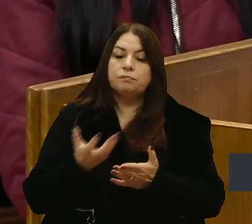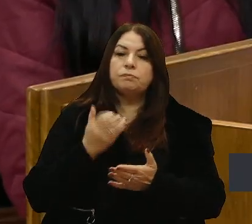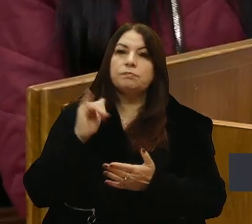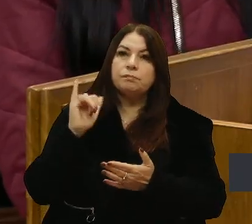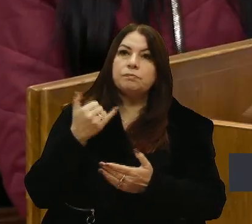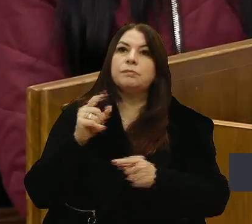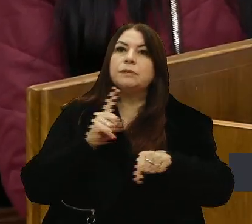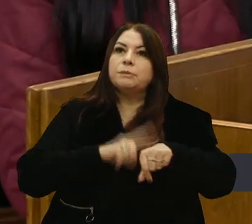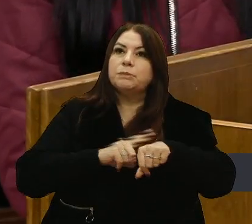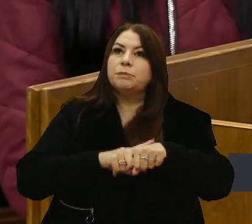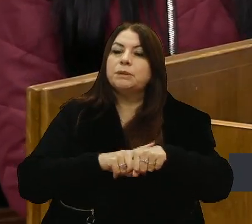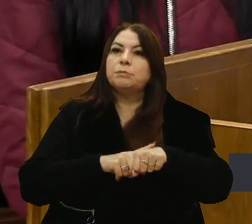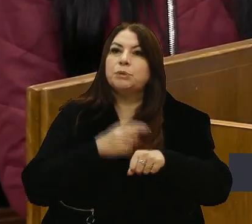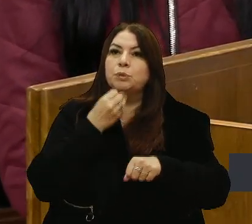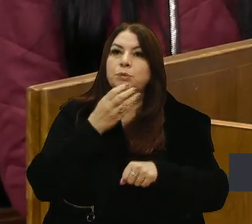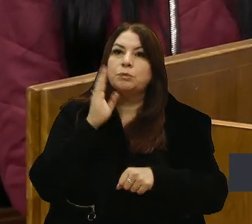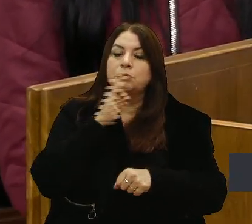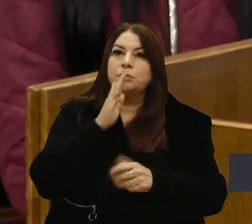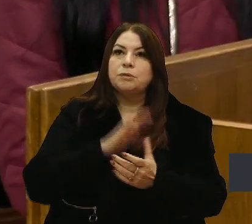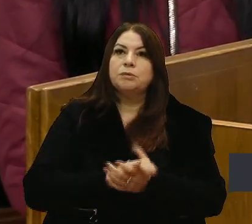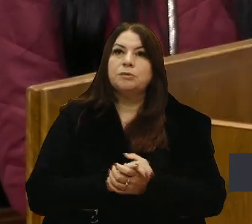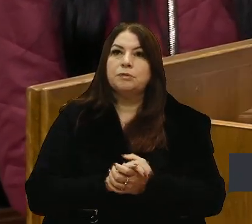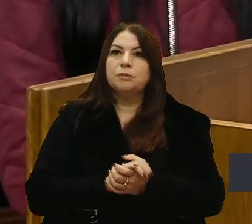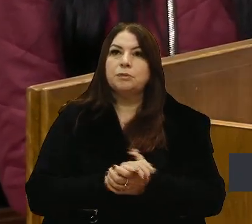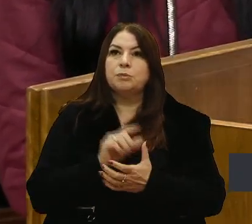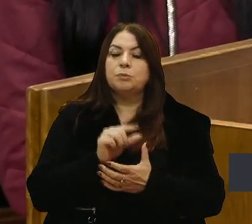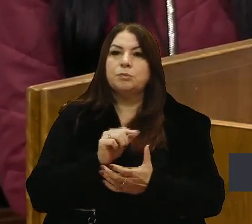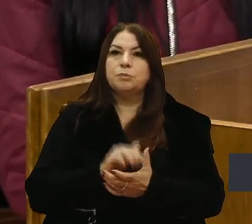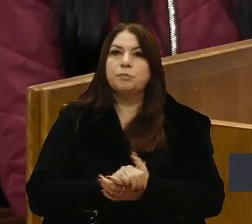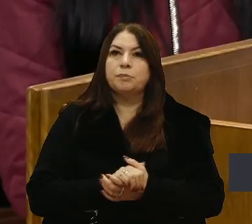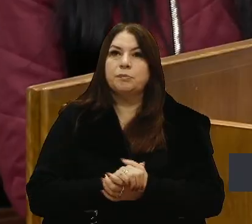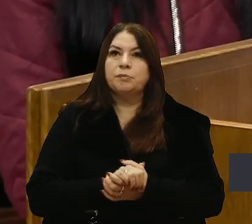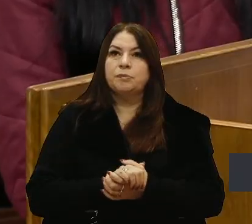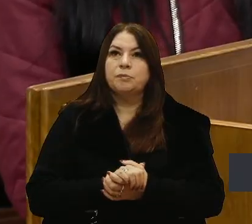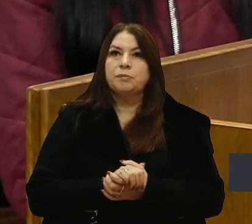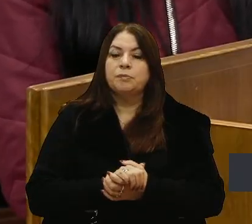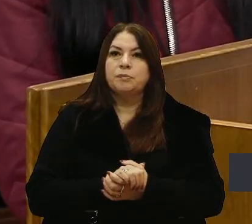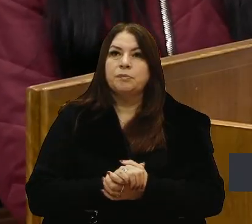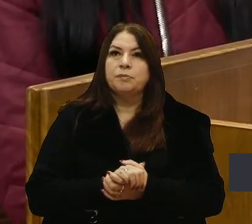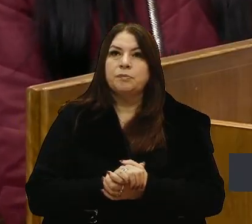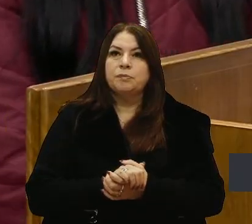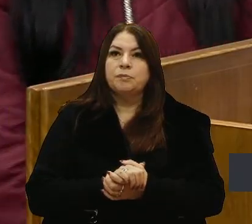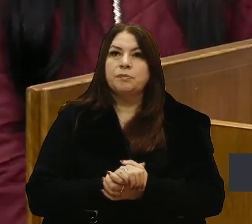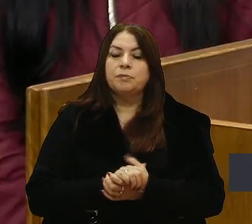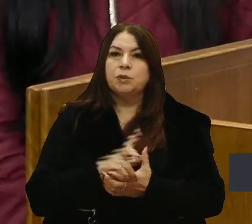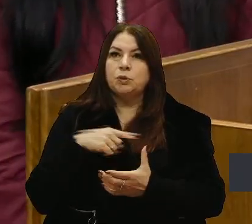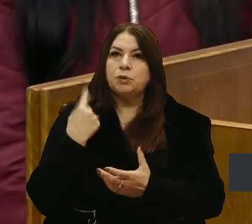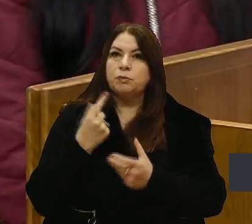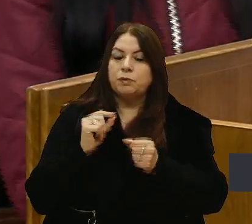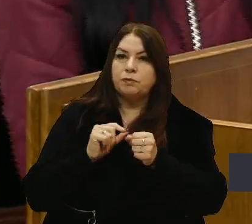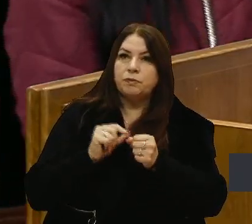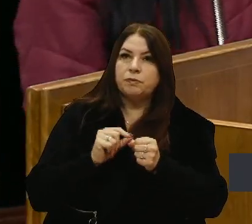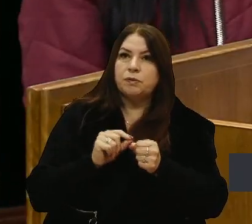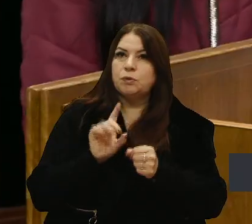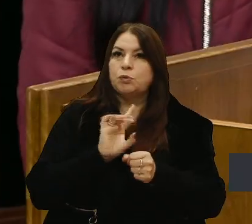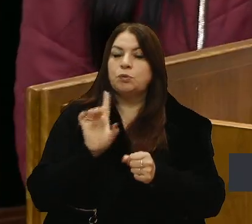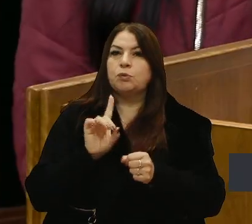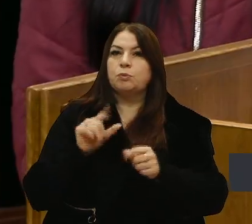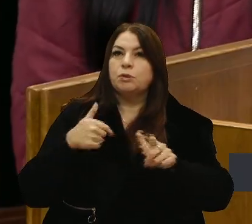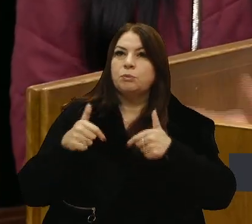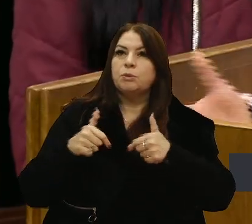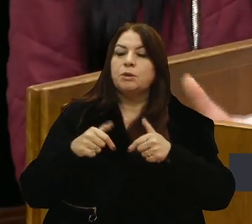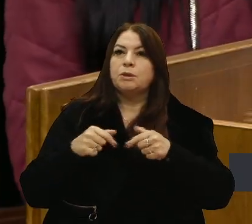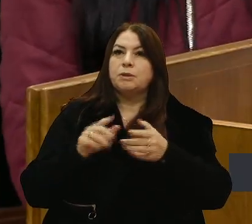aproveitar esse espaço para contar rapidinho, um pouquinho, né, do que a gente vem fazendo. Nós somos um serviço